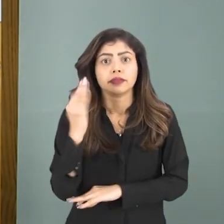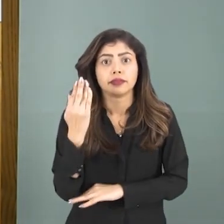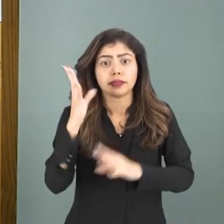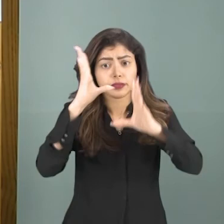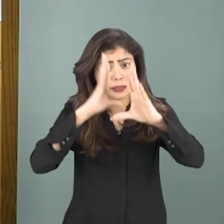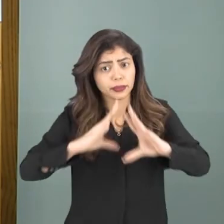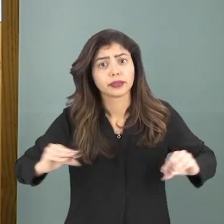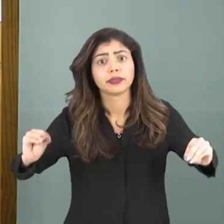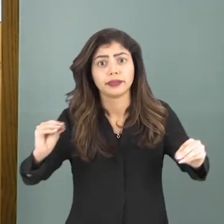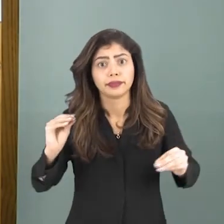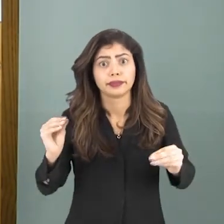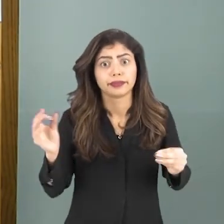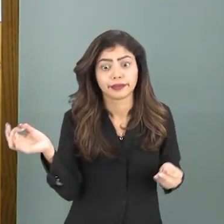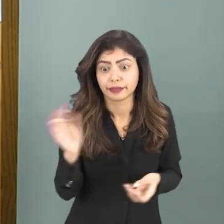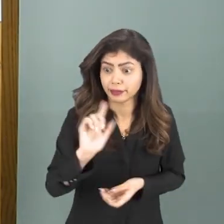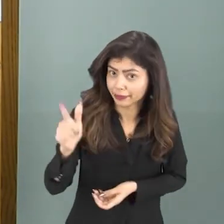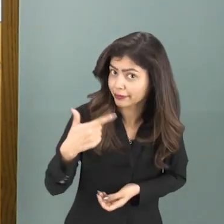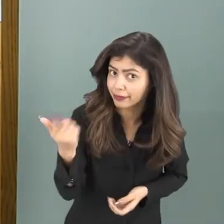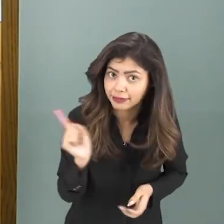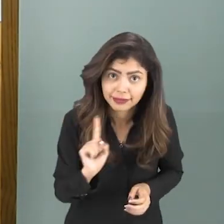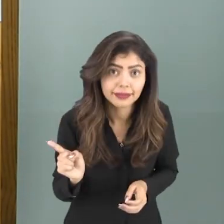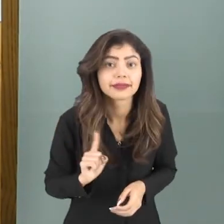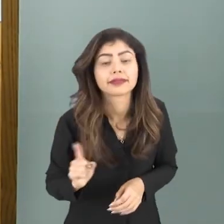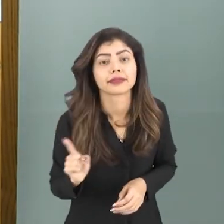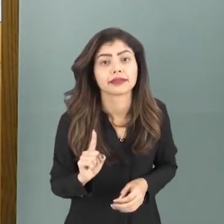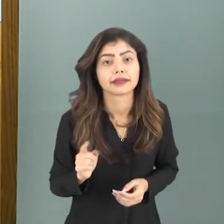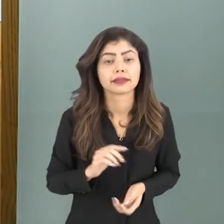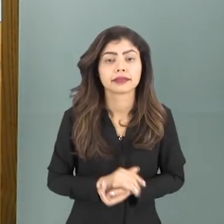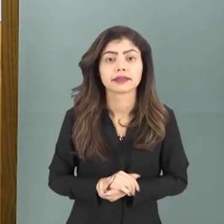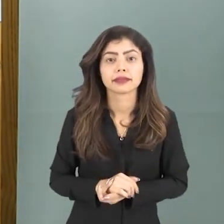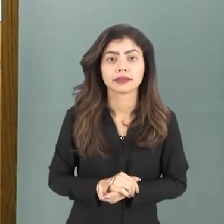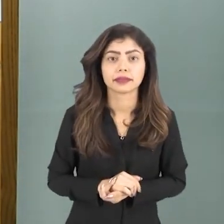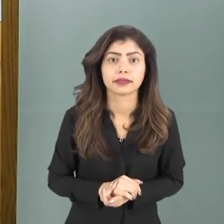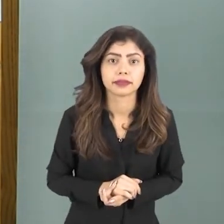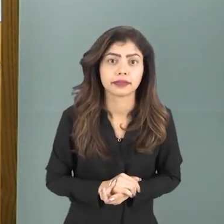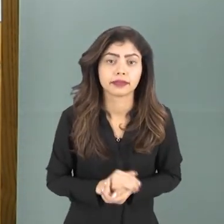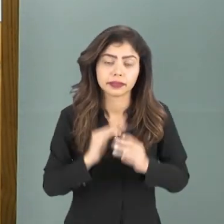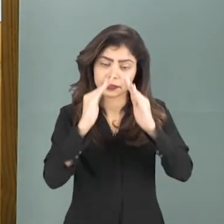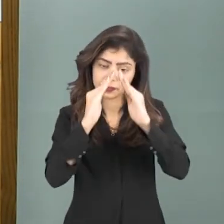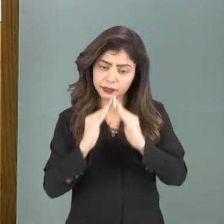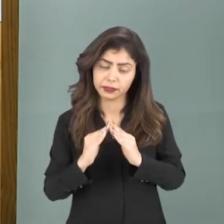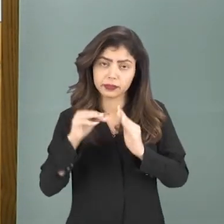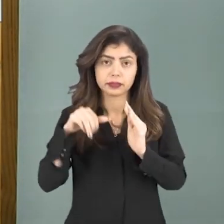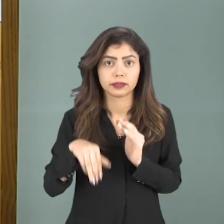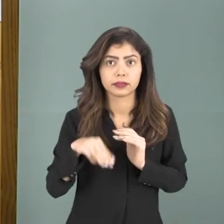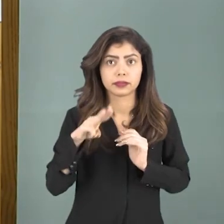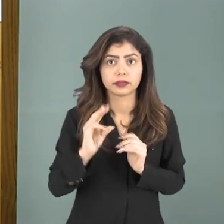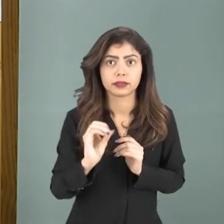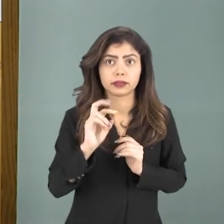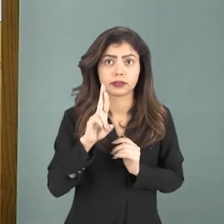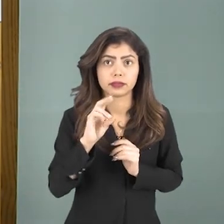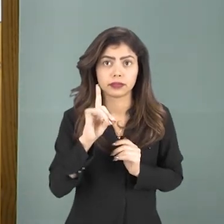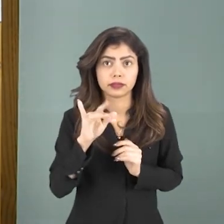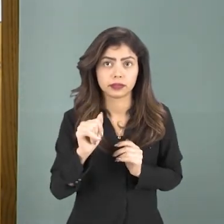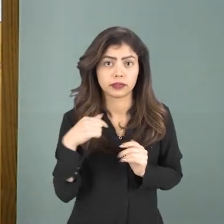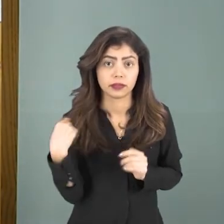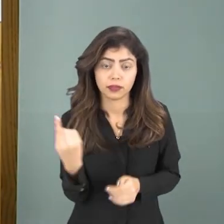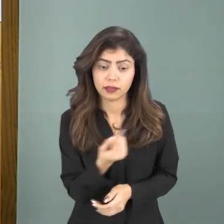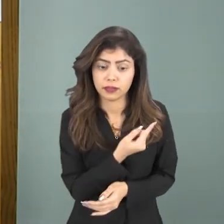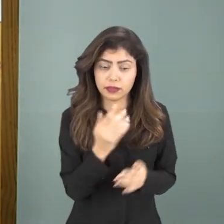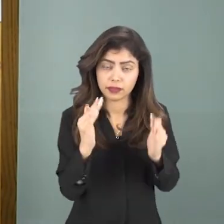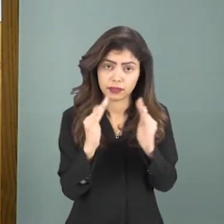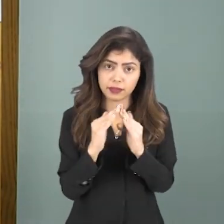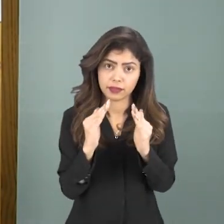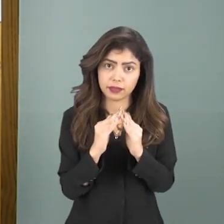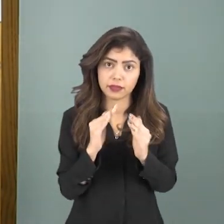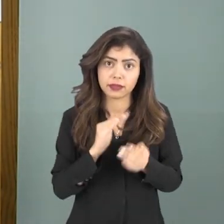da casa se desmanchar assim de uma hora para outra. A moradia é o nosso lar,